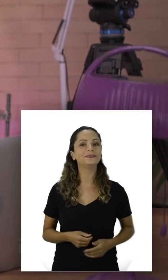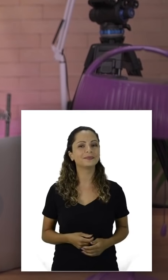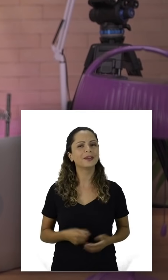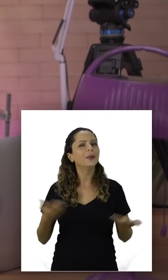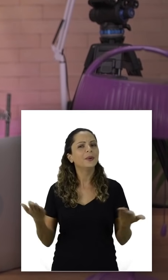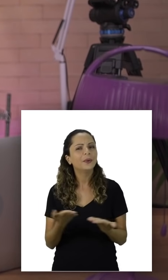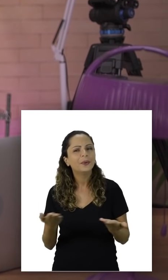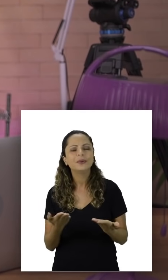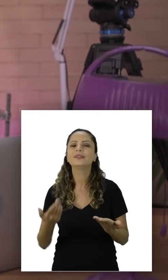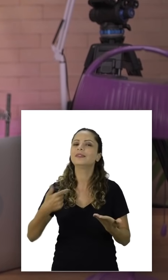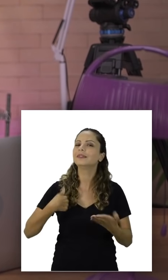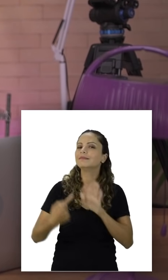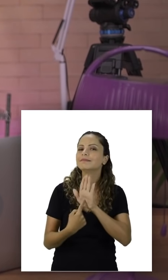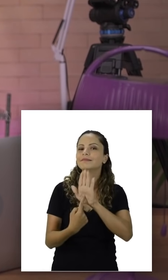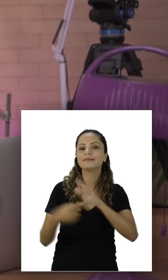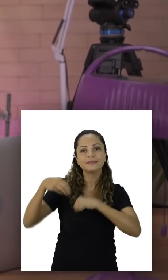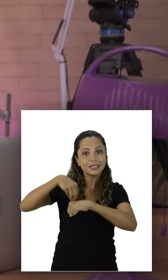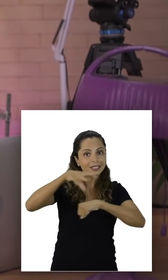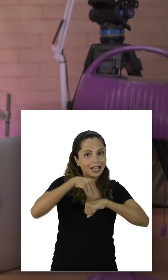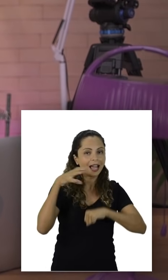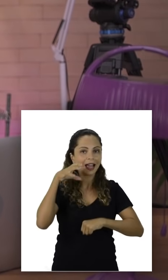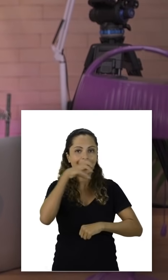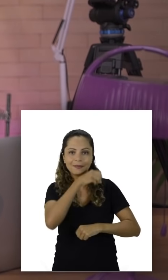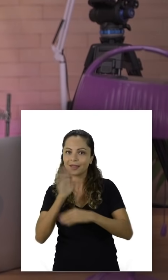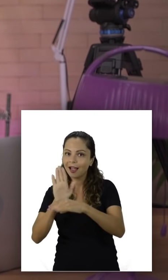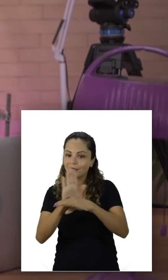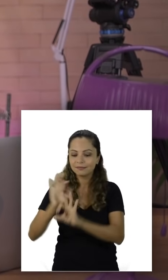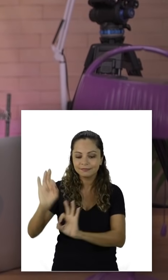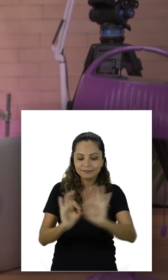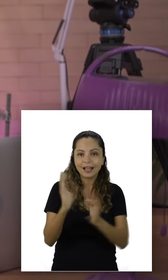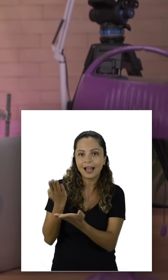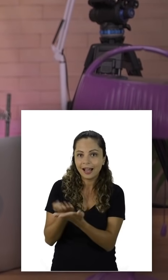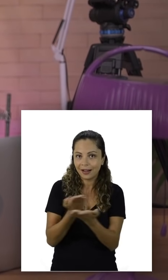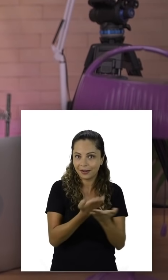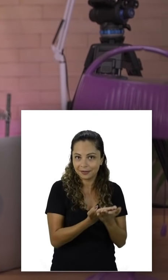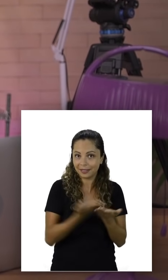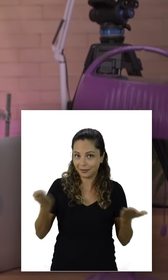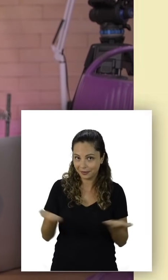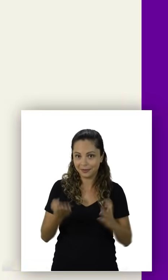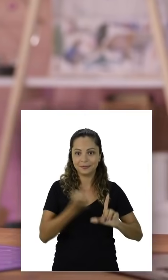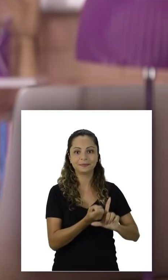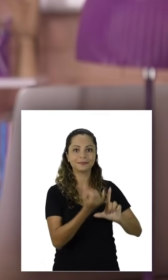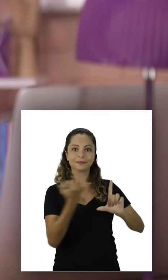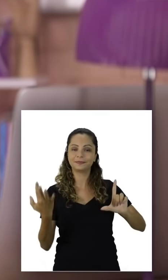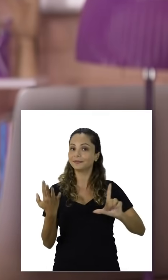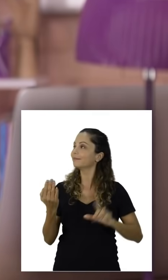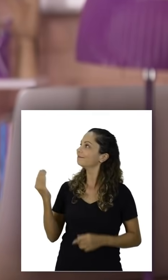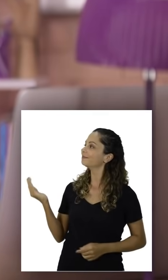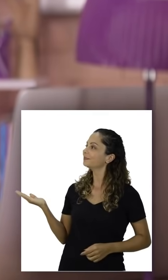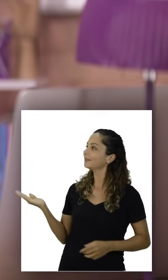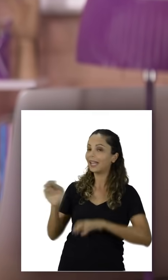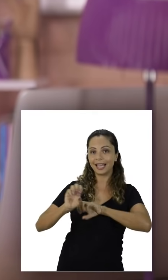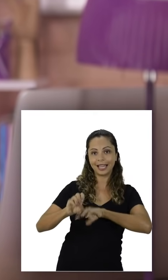Estou aqui para apresentar dicas rápidas que vão potencializar as suas aulas. Esta é a série Ensino